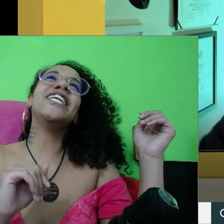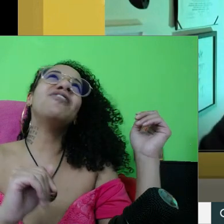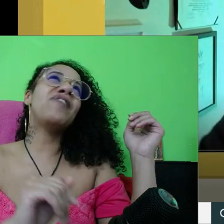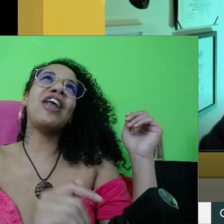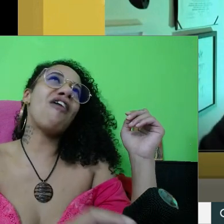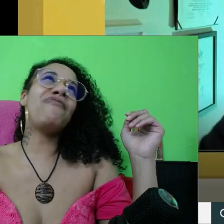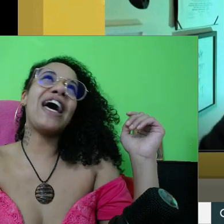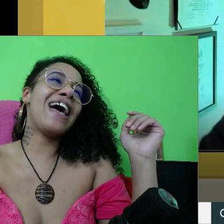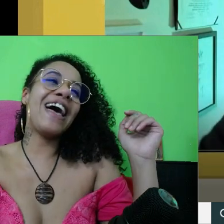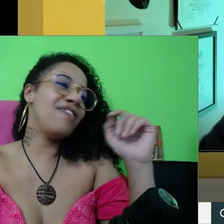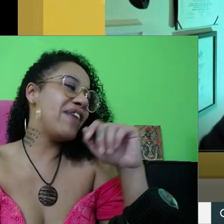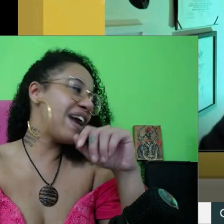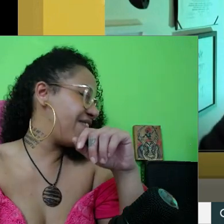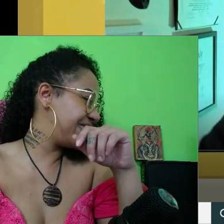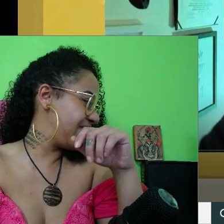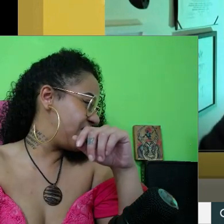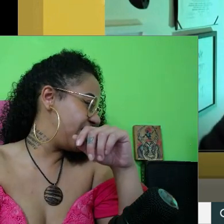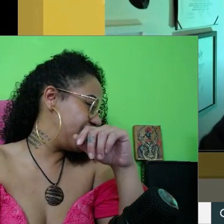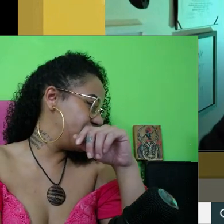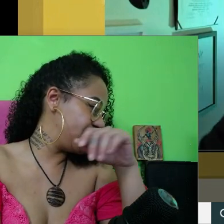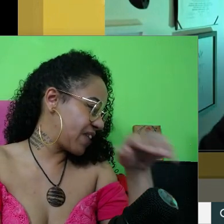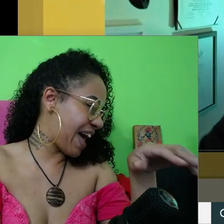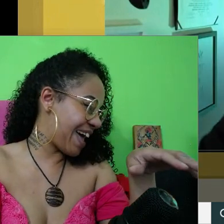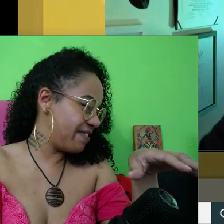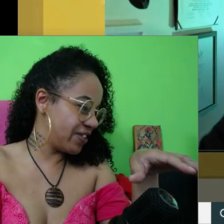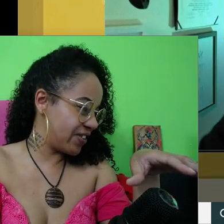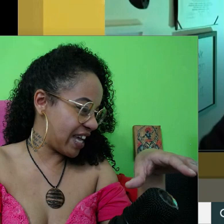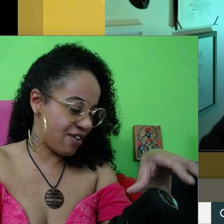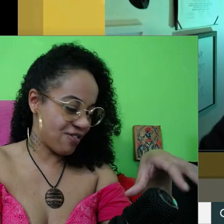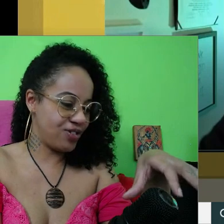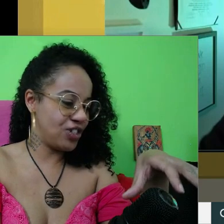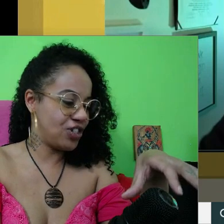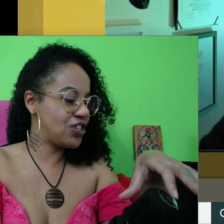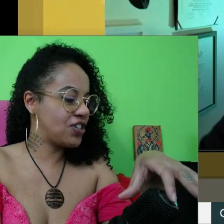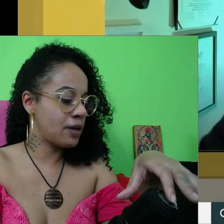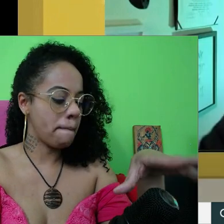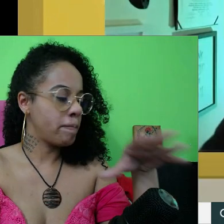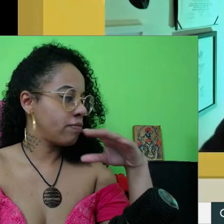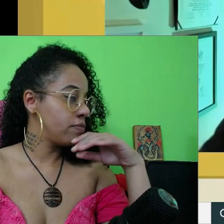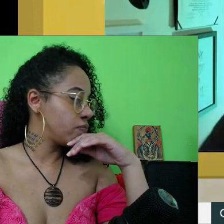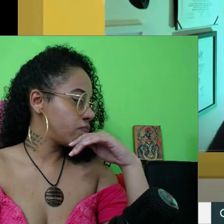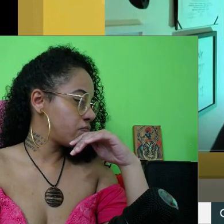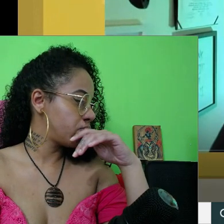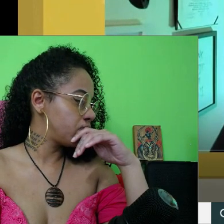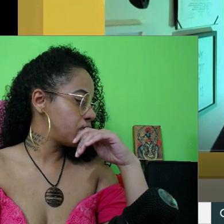dando moral para liberar os efeitos Ai meu Deus